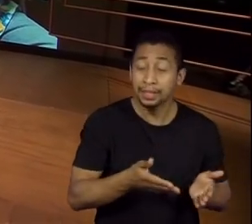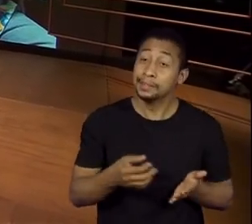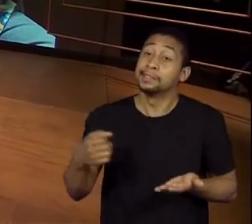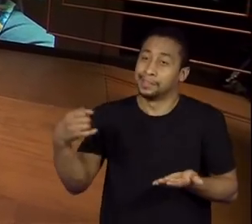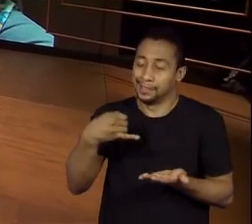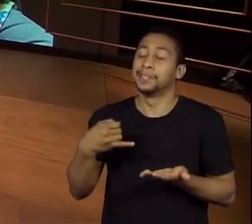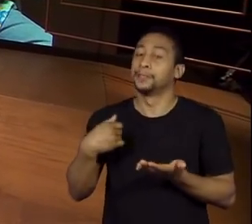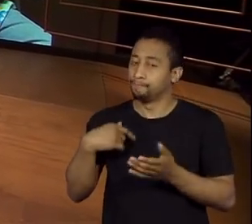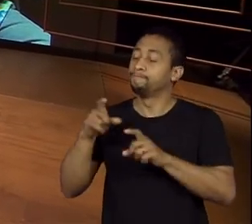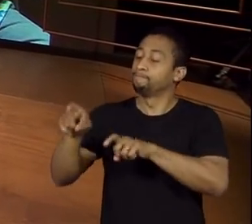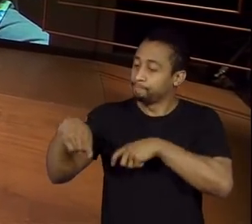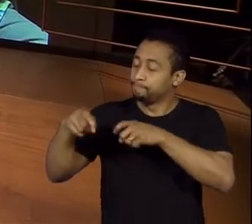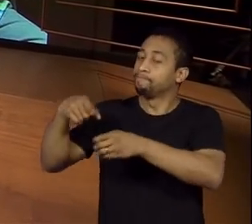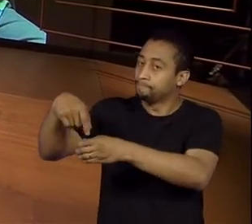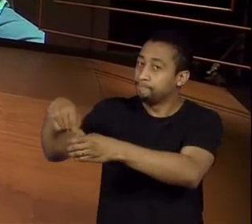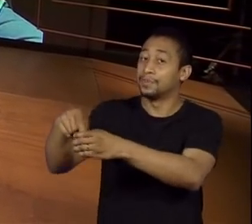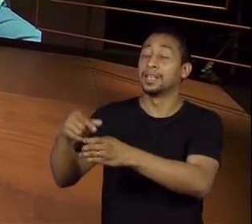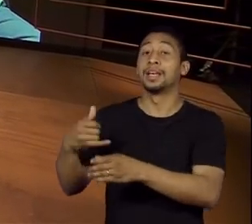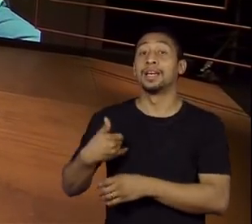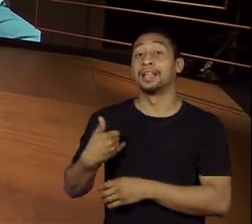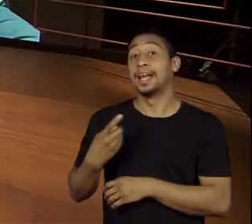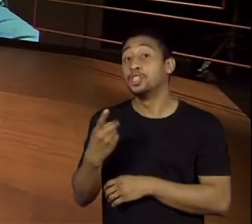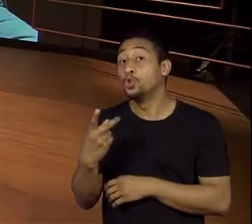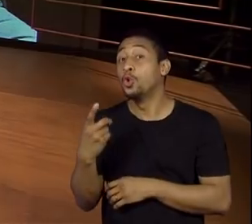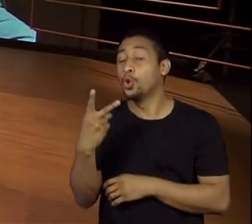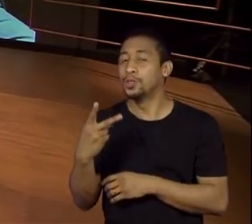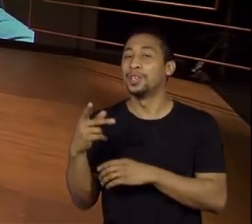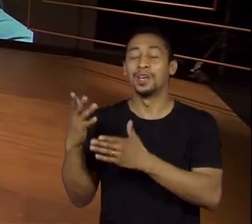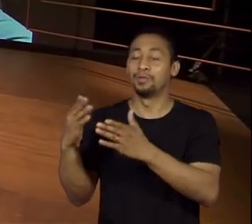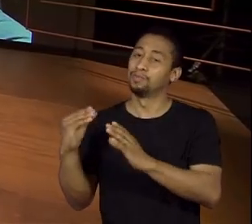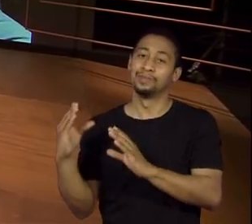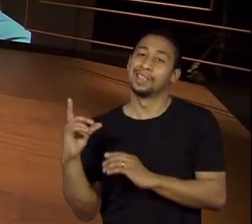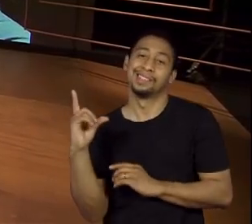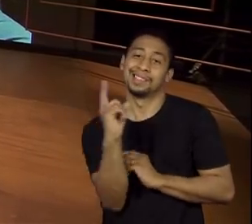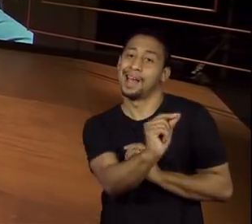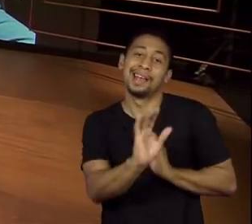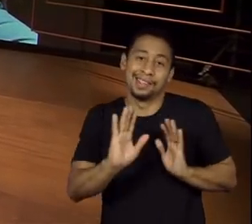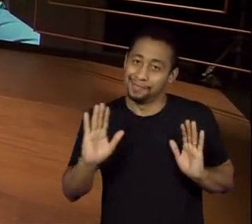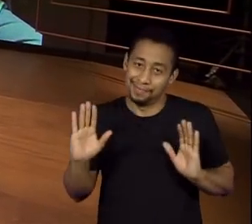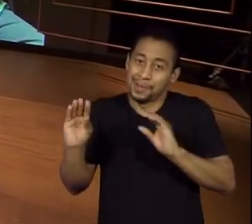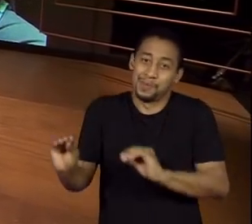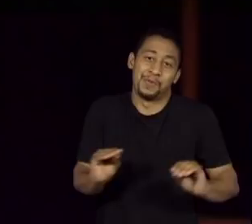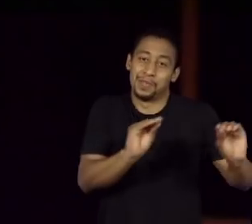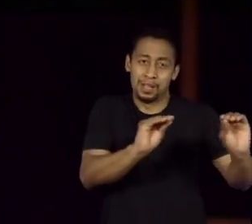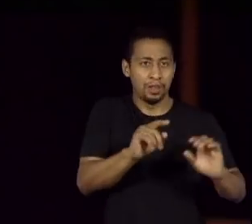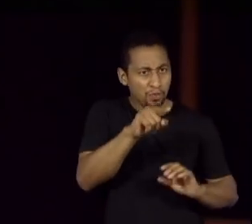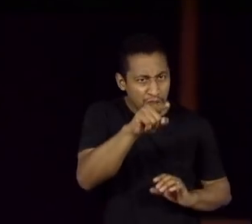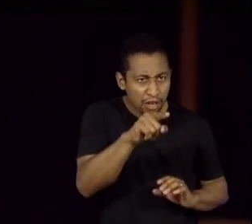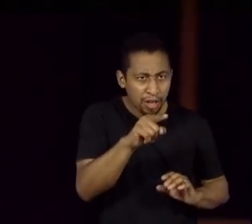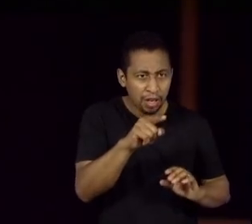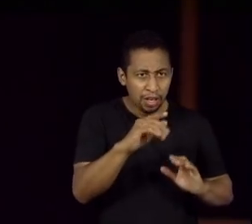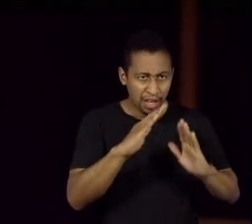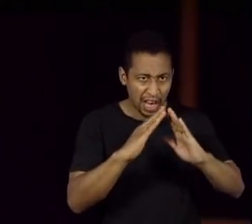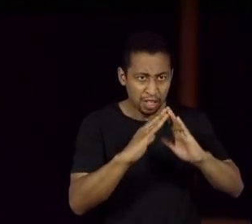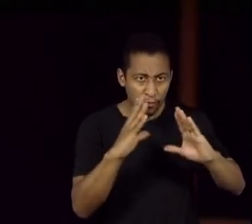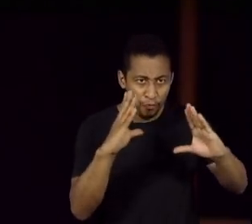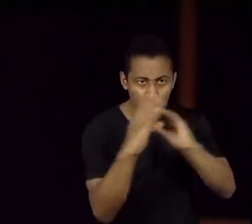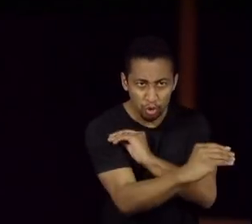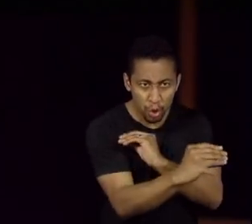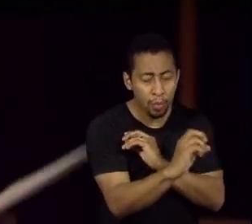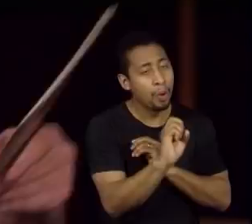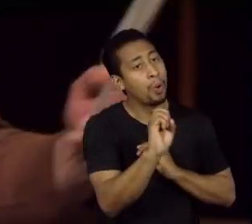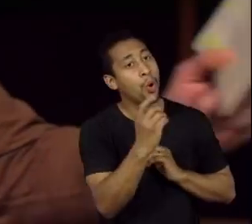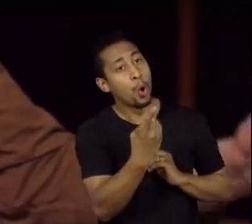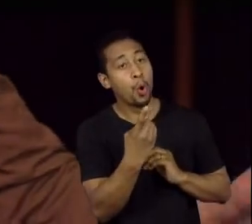É. Já estava bem grandinho para pegar uma enxada, né? Você fugiu de casa ou você saiu de